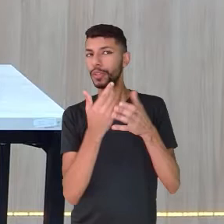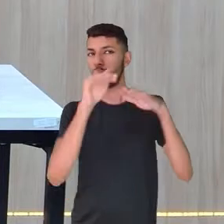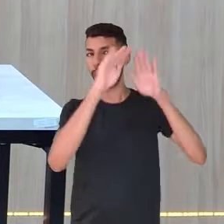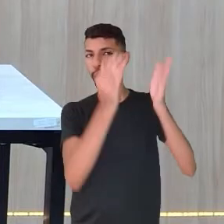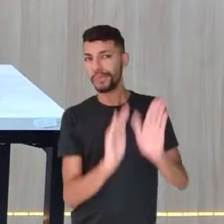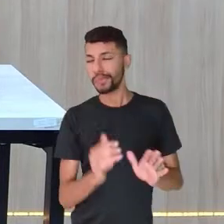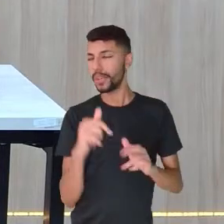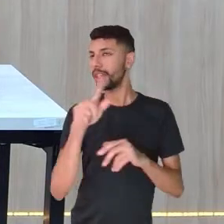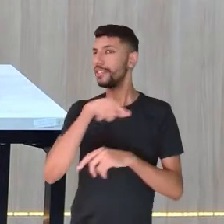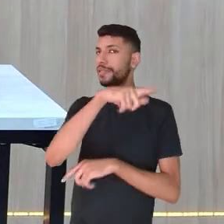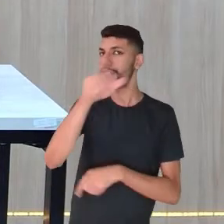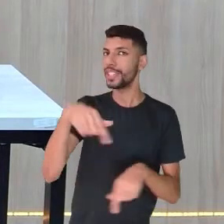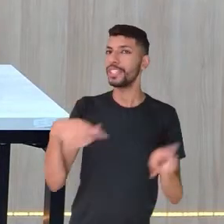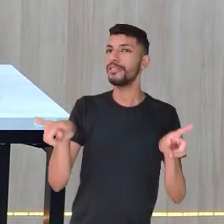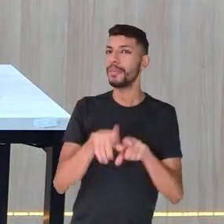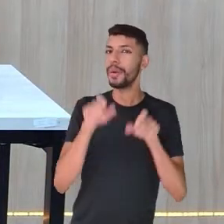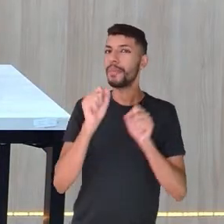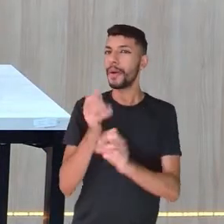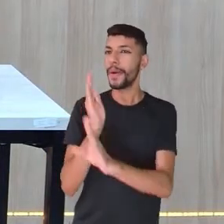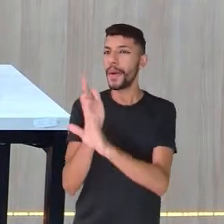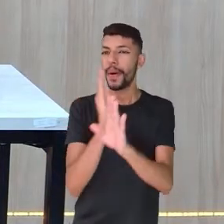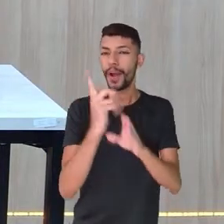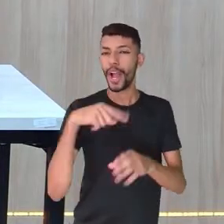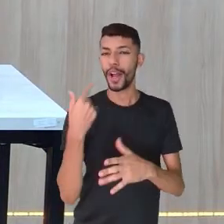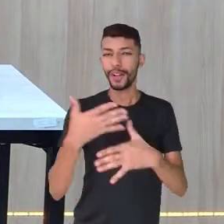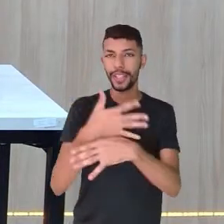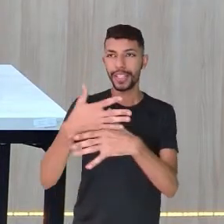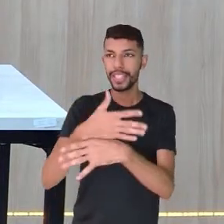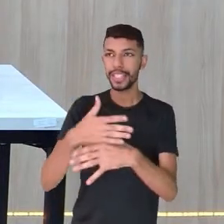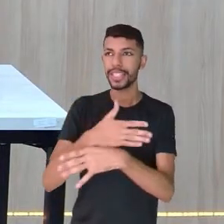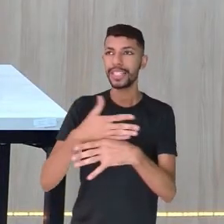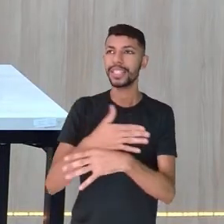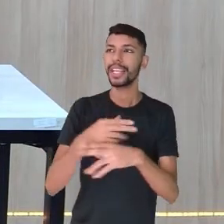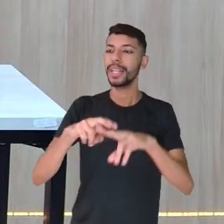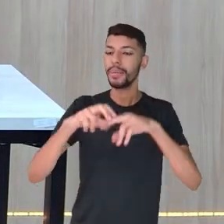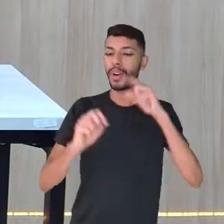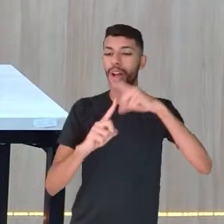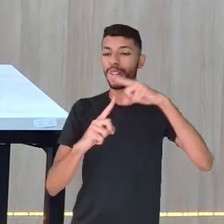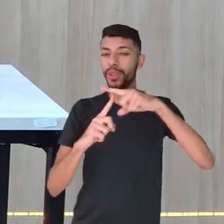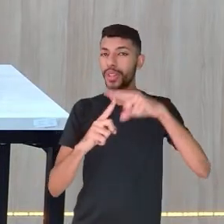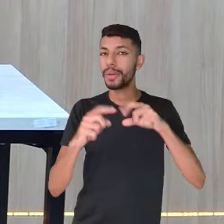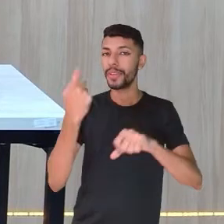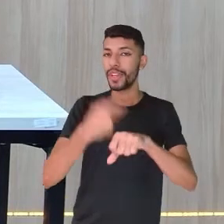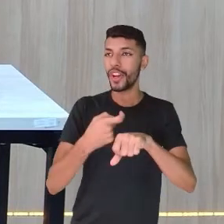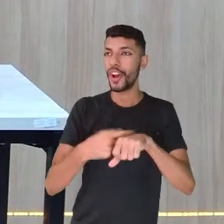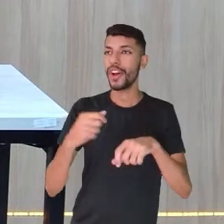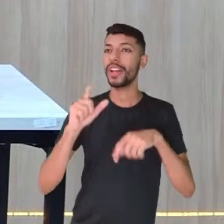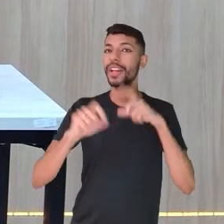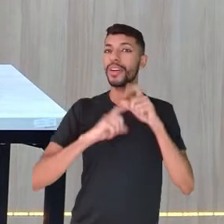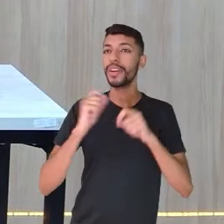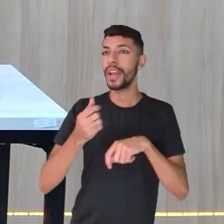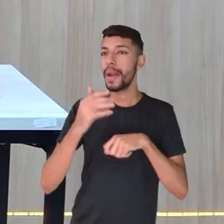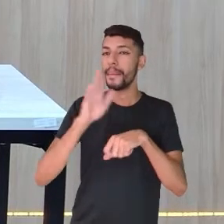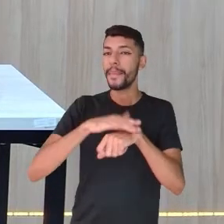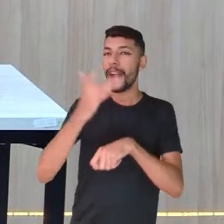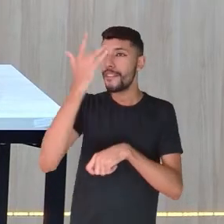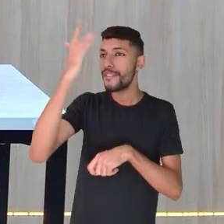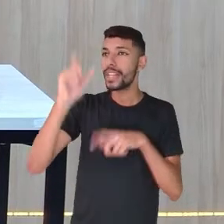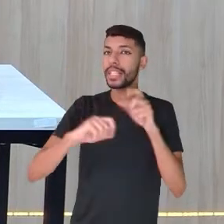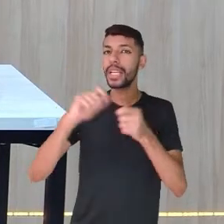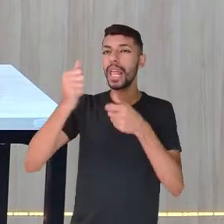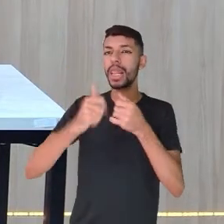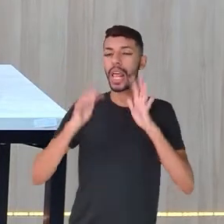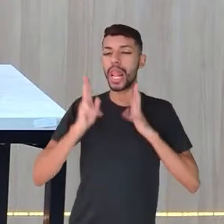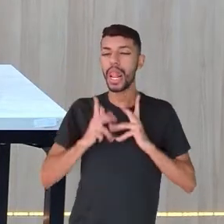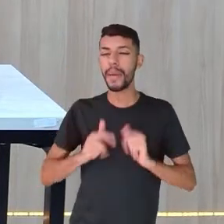nossa cidade algumas esculturas que devido ao tipo, né, de rocha, eles ficam mais fáceis de serem polidas